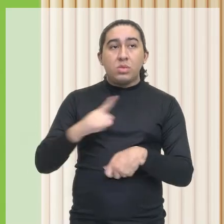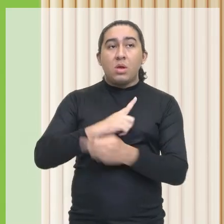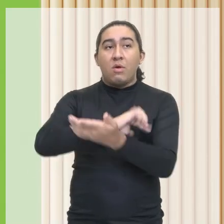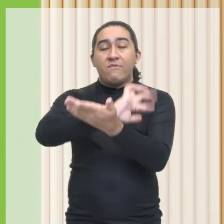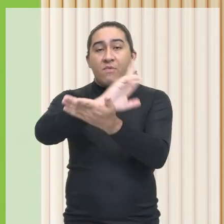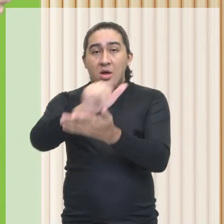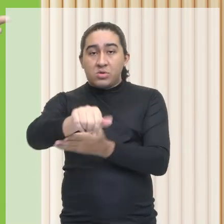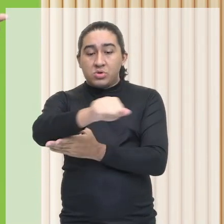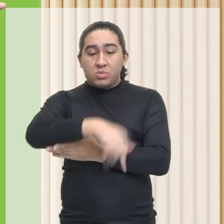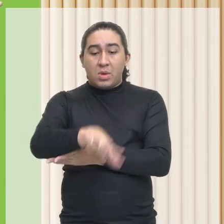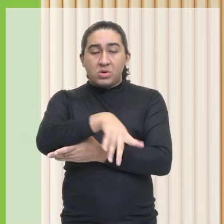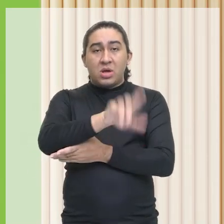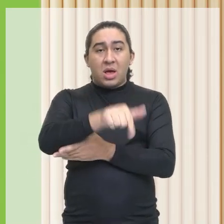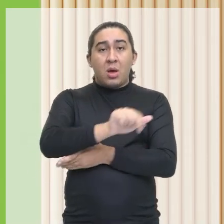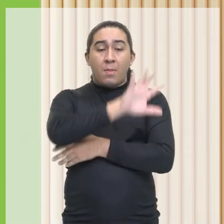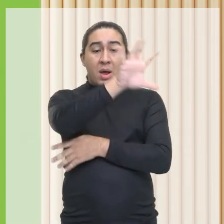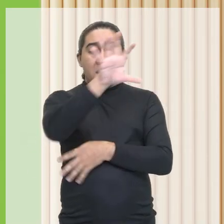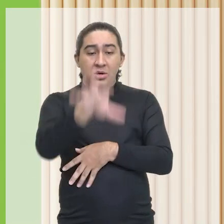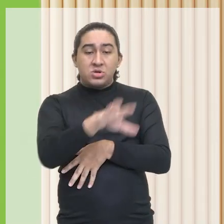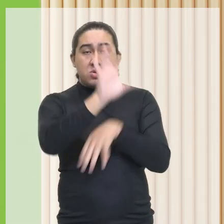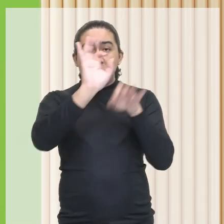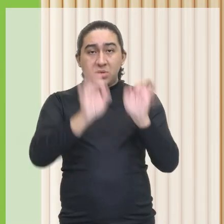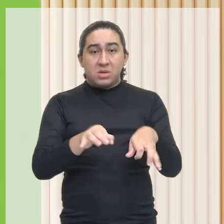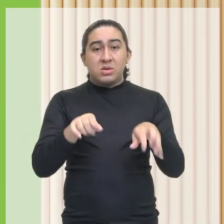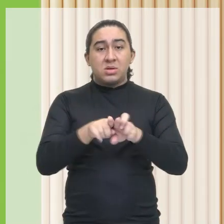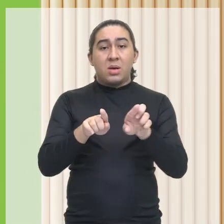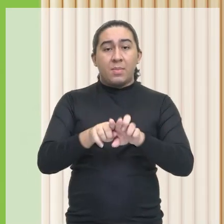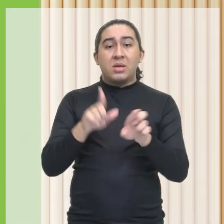maioria, em uma região, mas